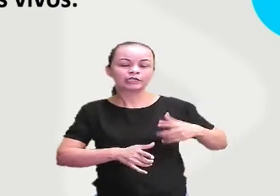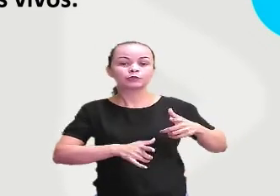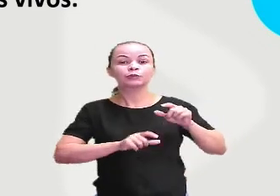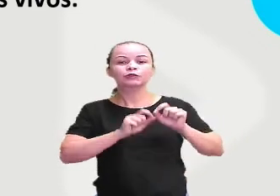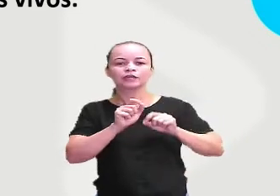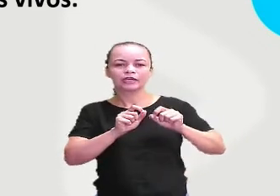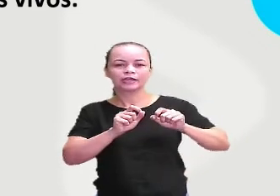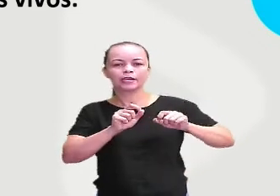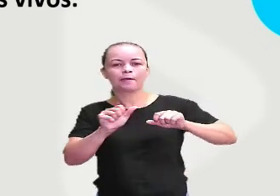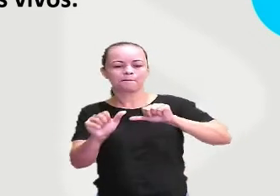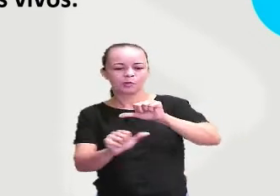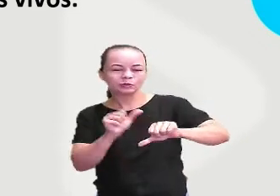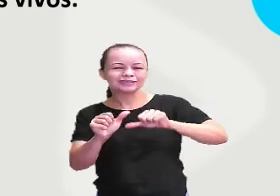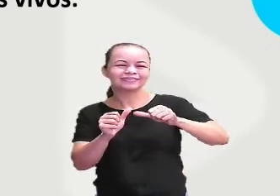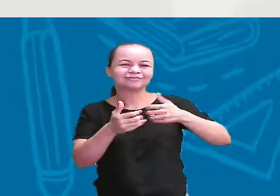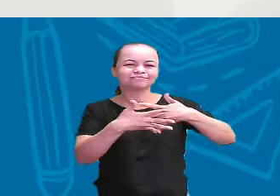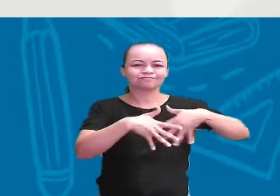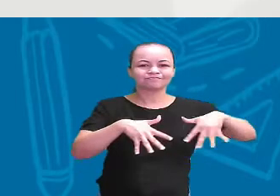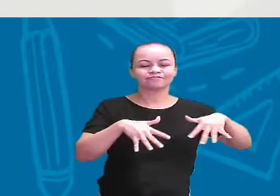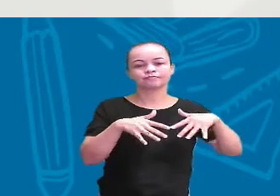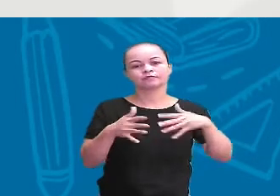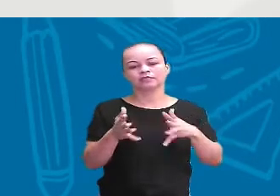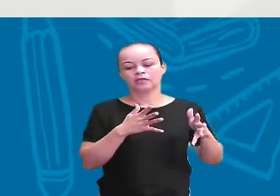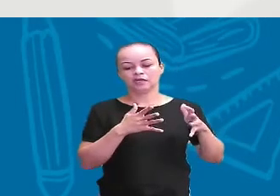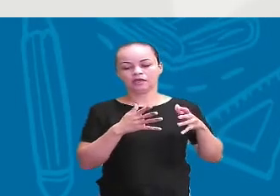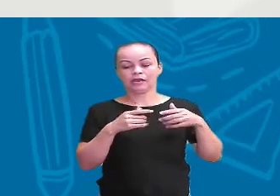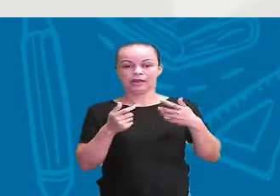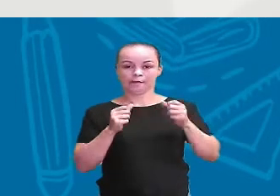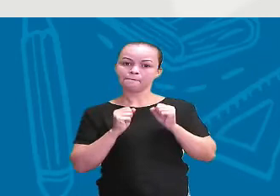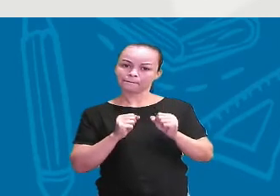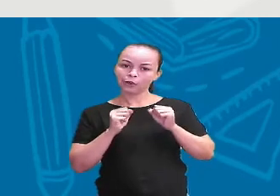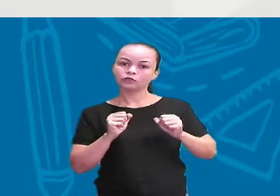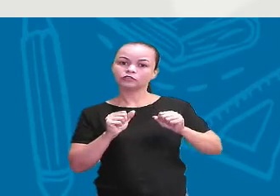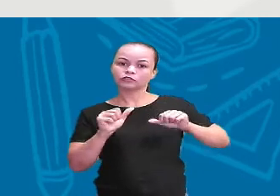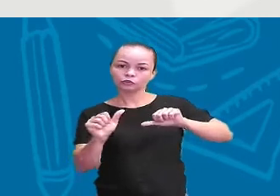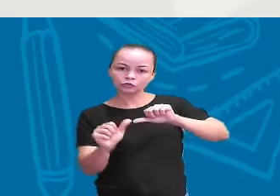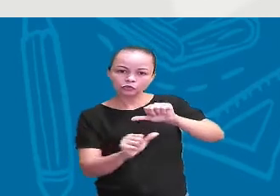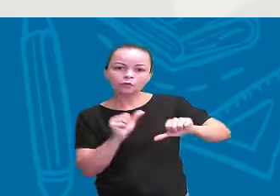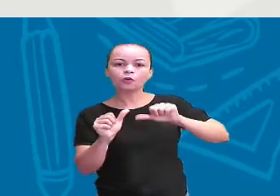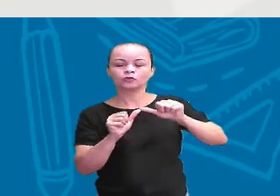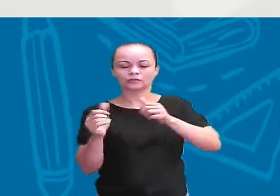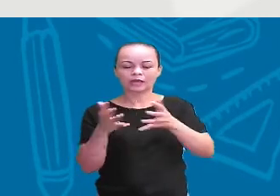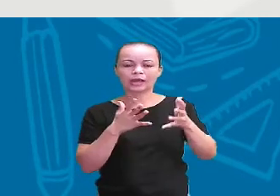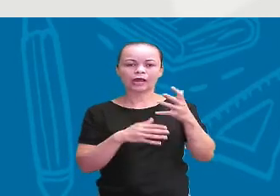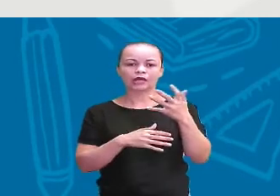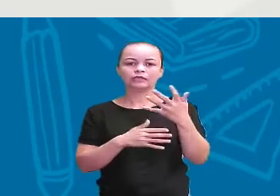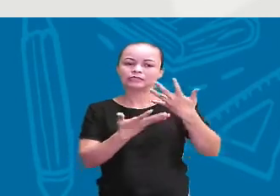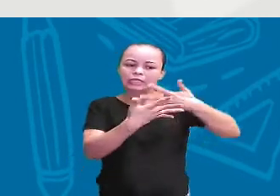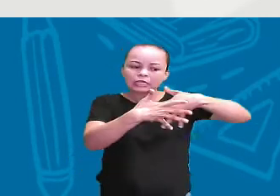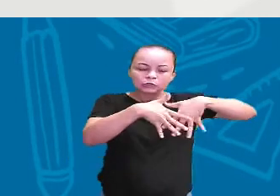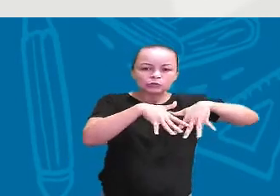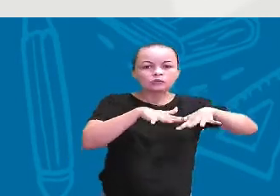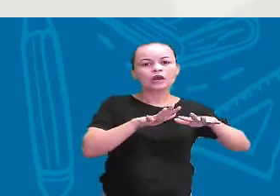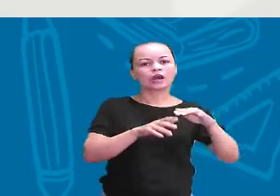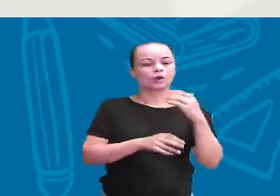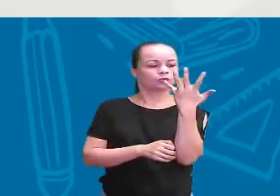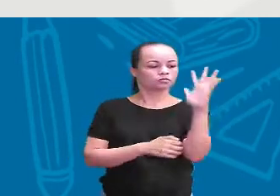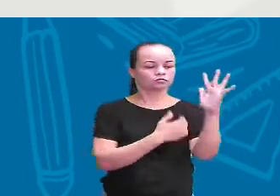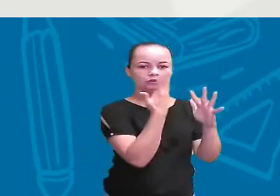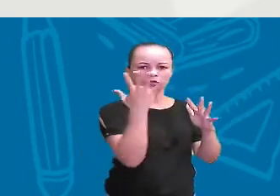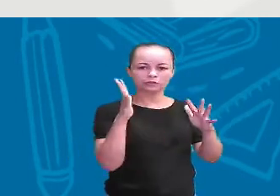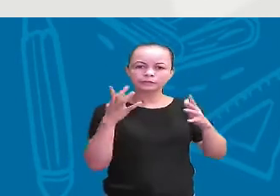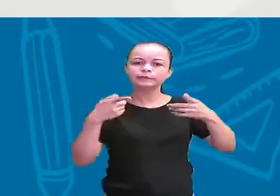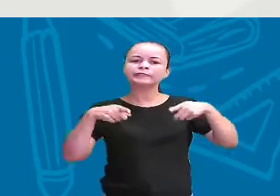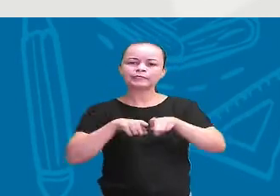mudanças naturais. As paisagens podem sofrer mudança tanto natural da natureza, como também